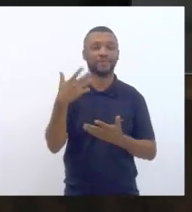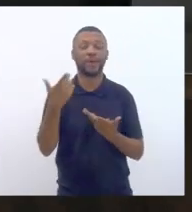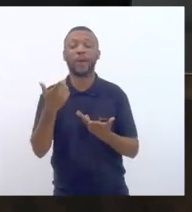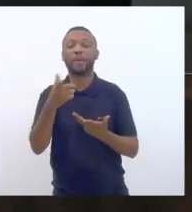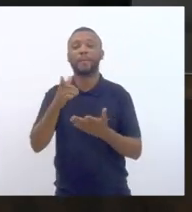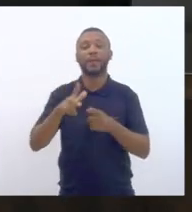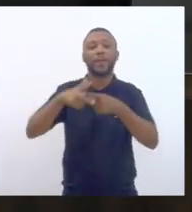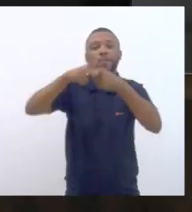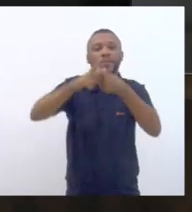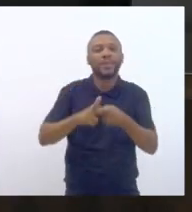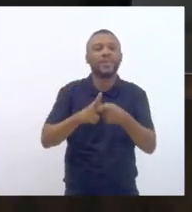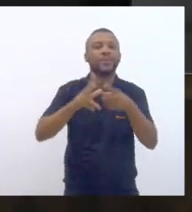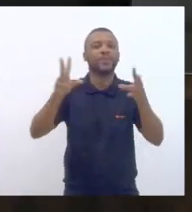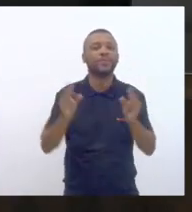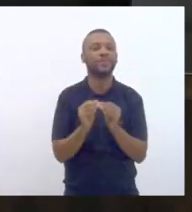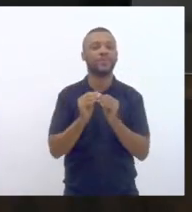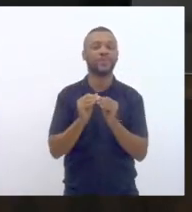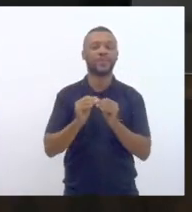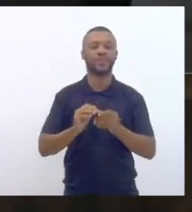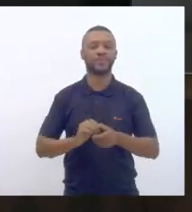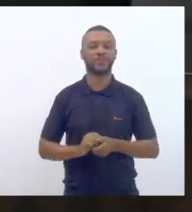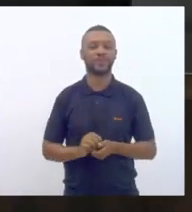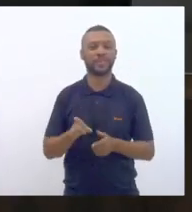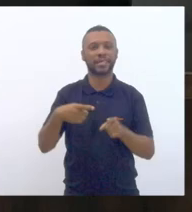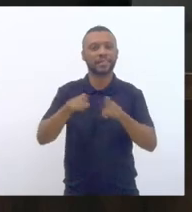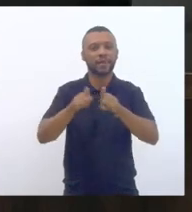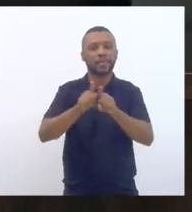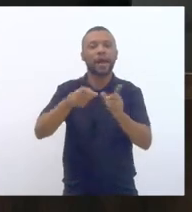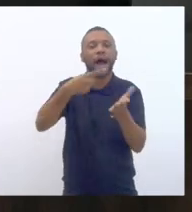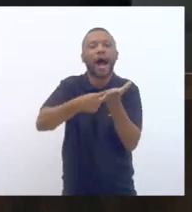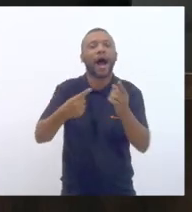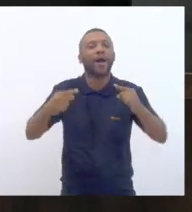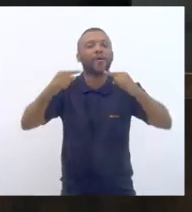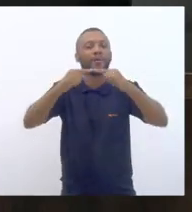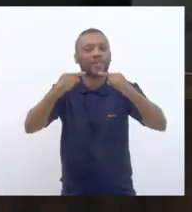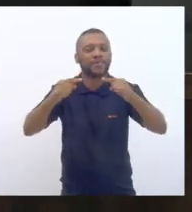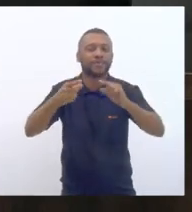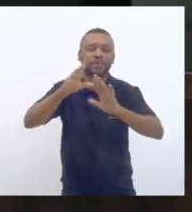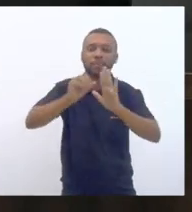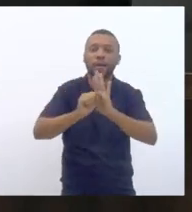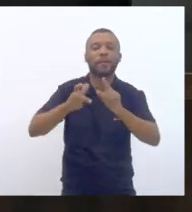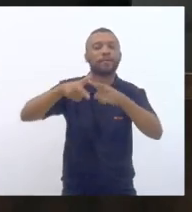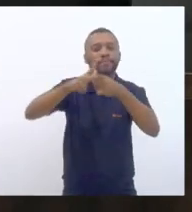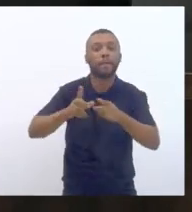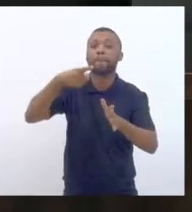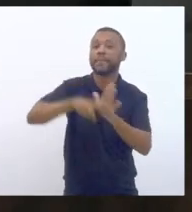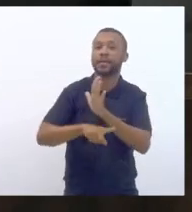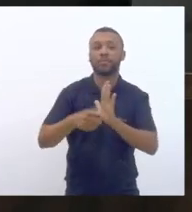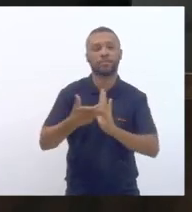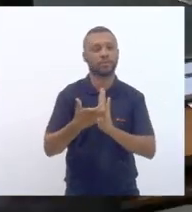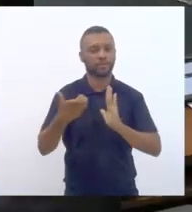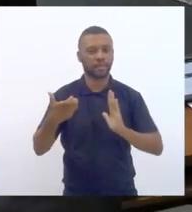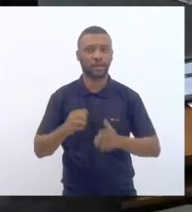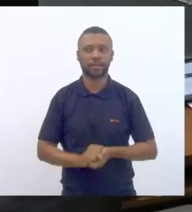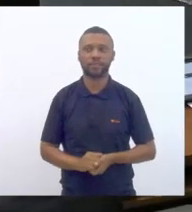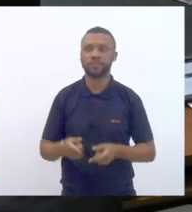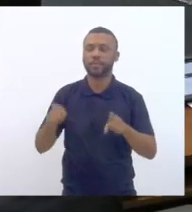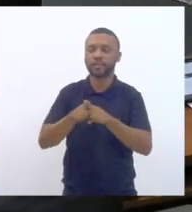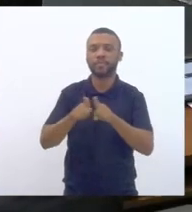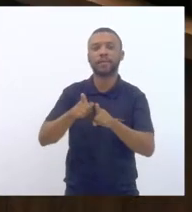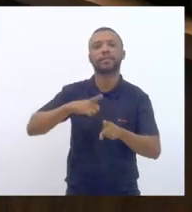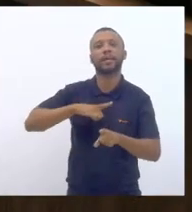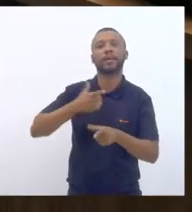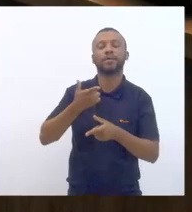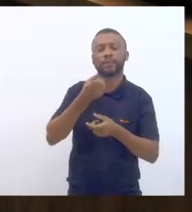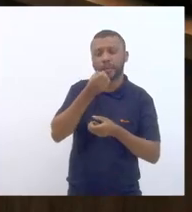com destaque. Então, como também acordado, simbolicamente pela manutenção, salvo destaques. O nono também, não sei se Vossa Excelência